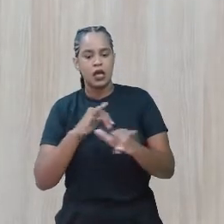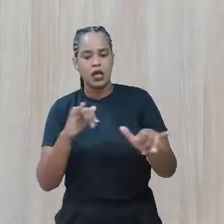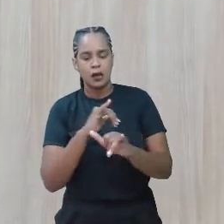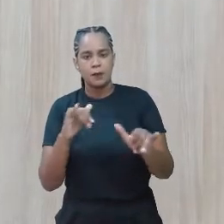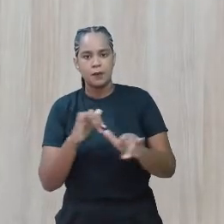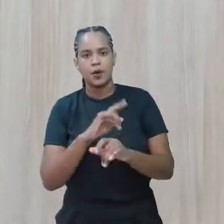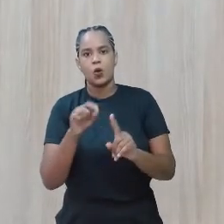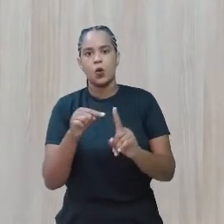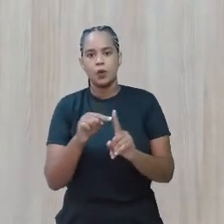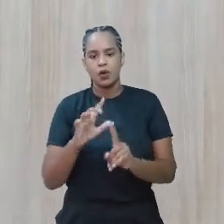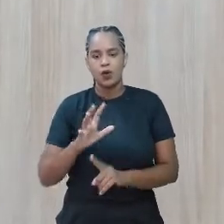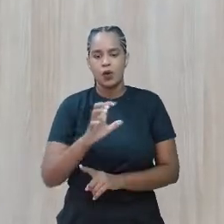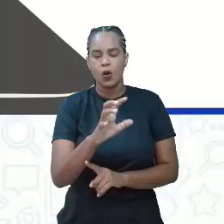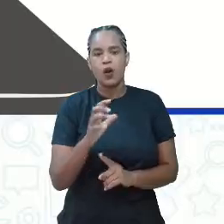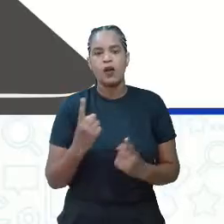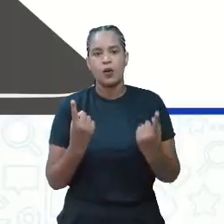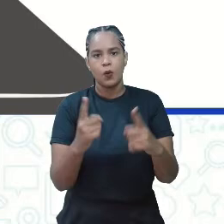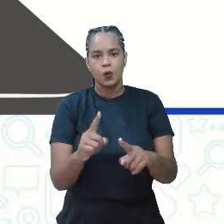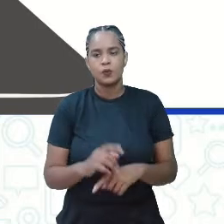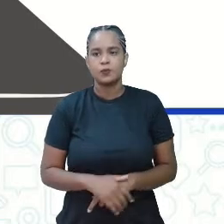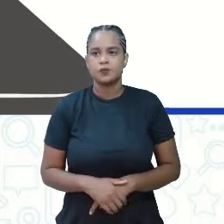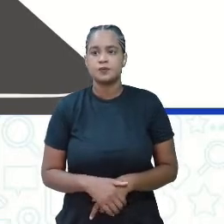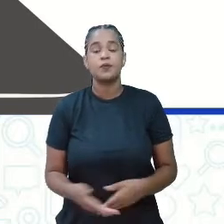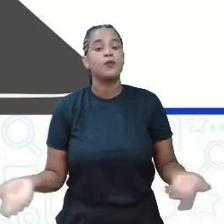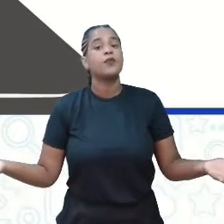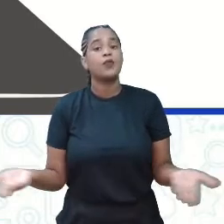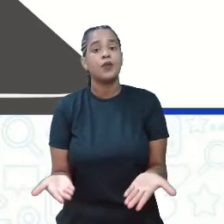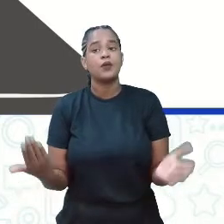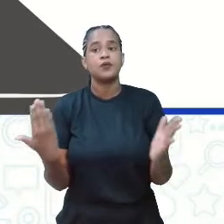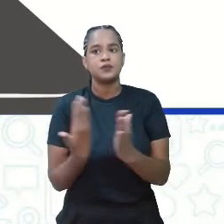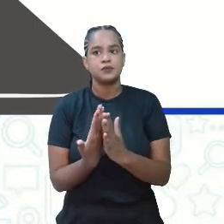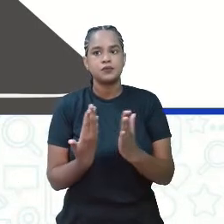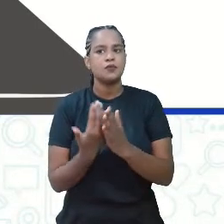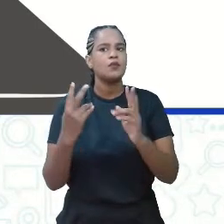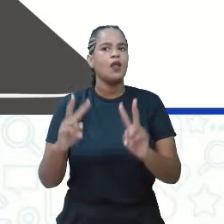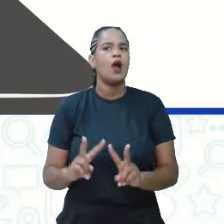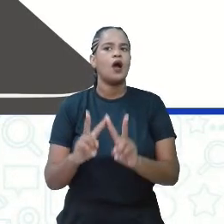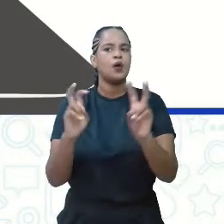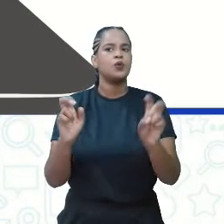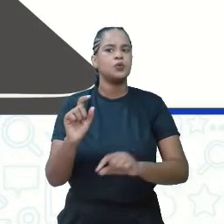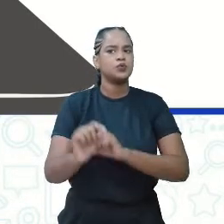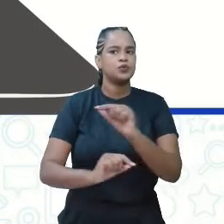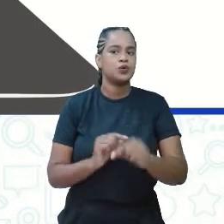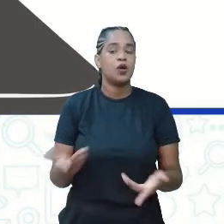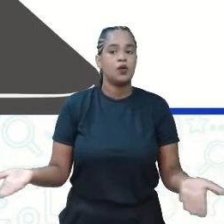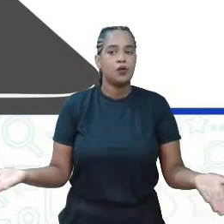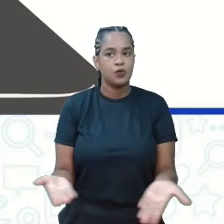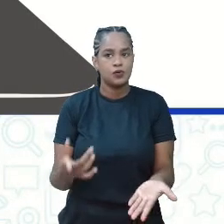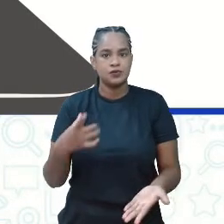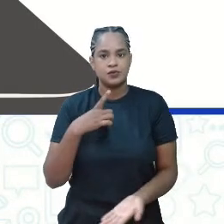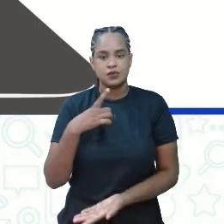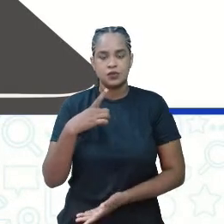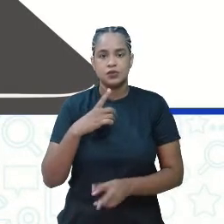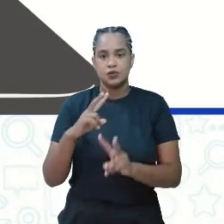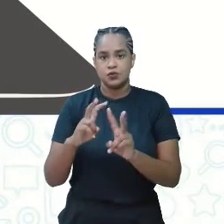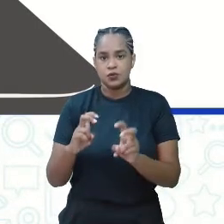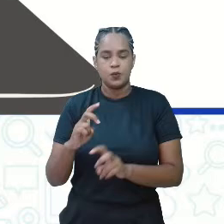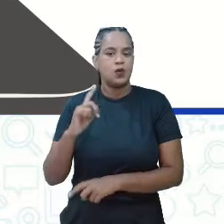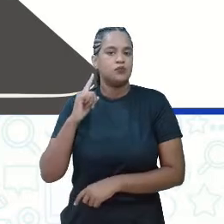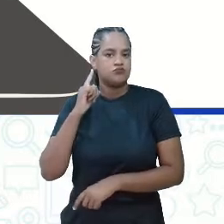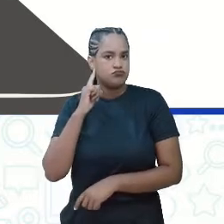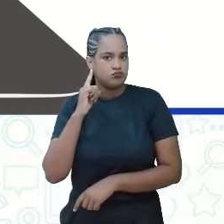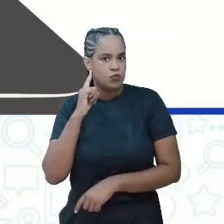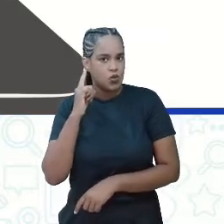vamos continuar. E aí a aula de hoje, né? Qual é o assunto de hoje? Então, hoje nós teremos a questão aí do